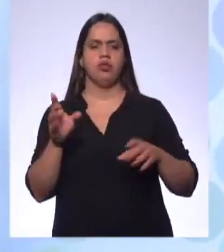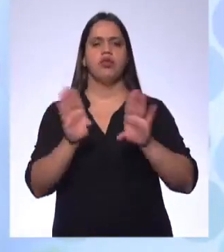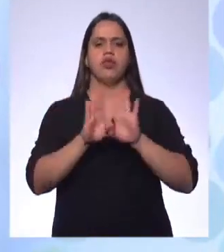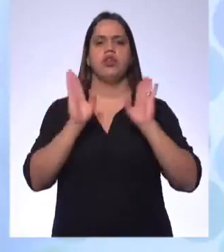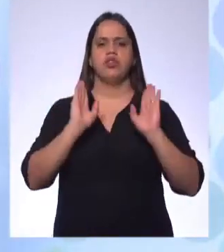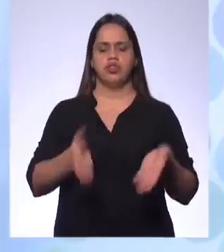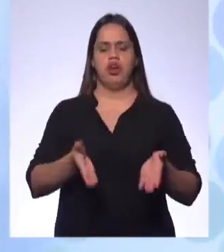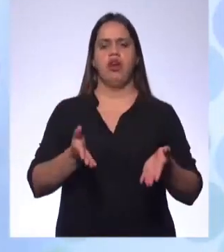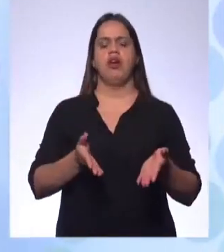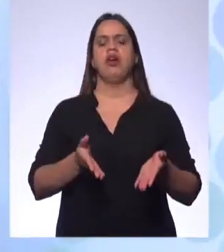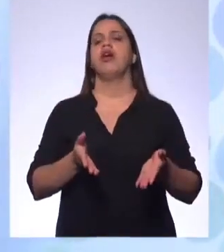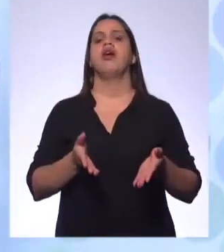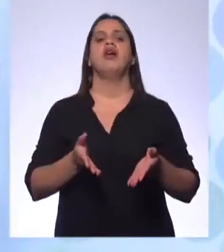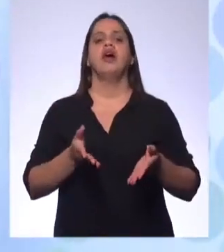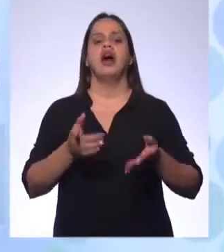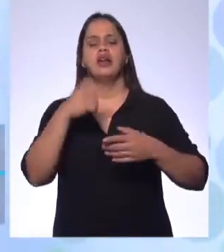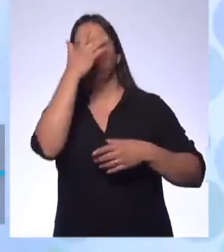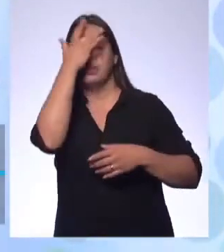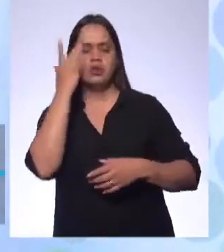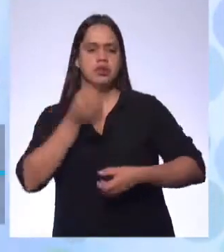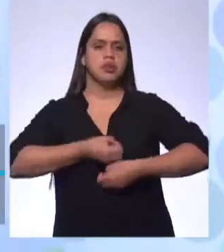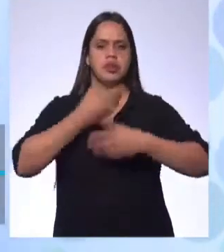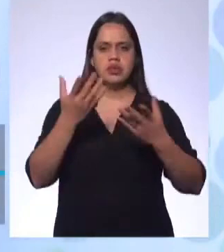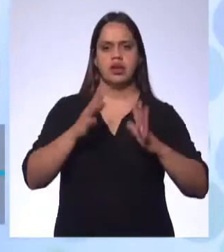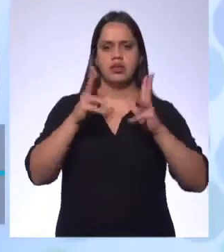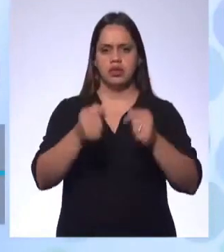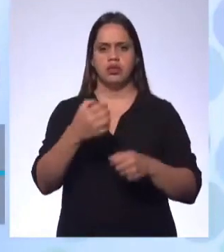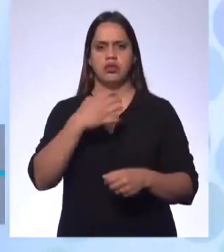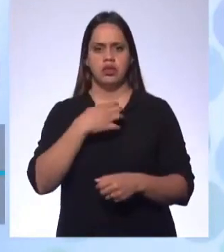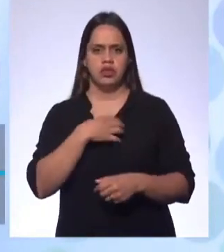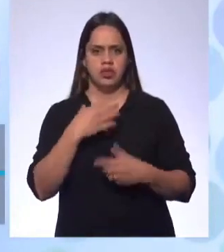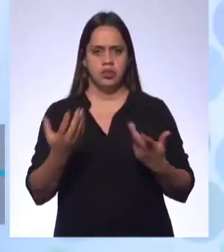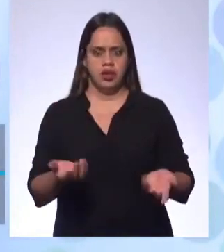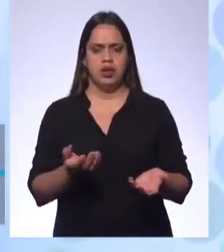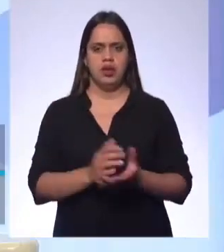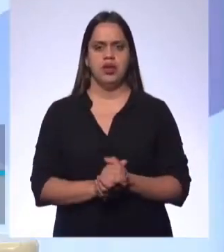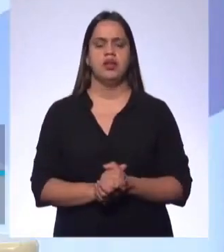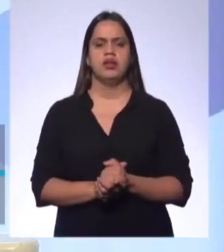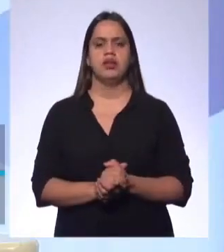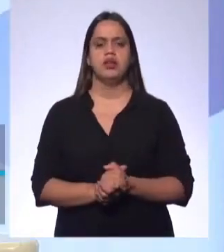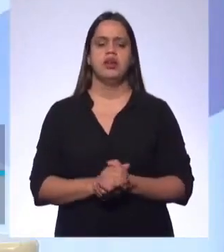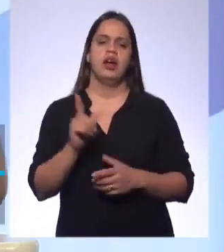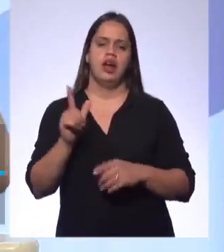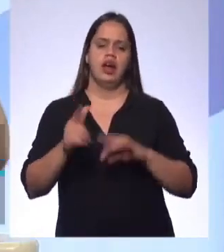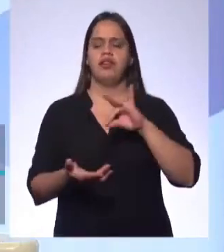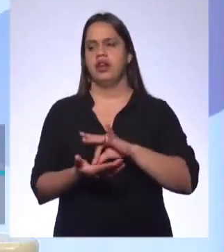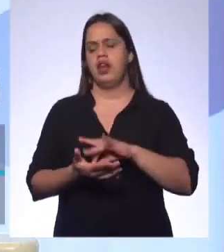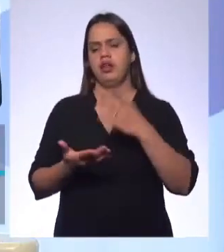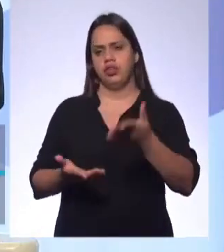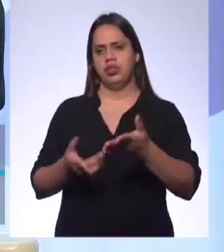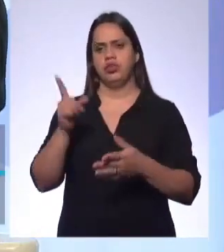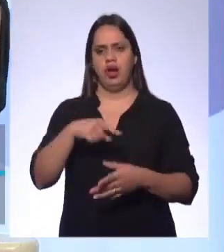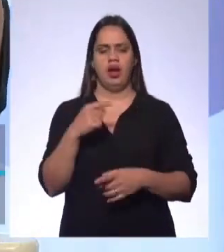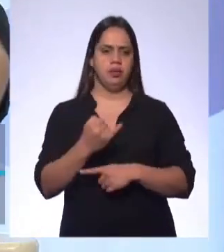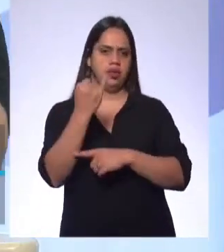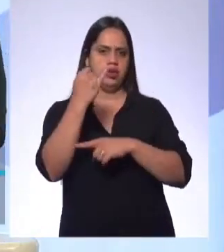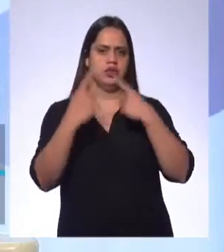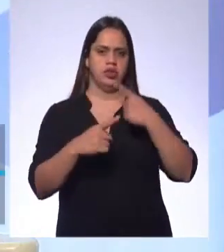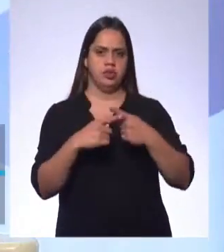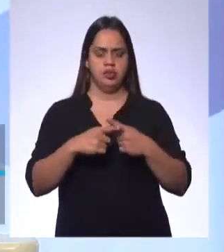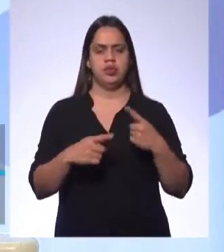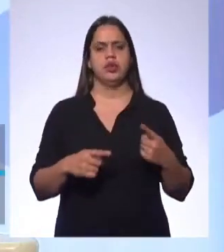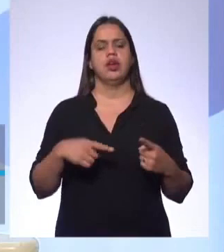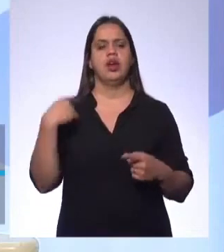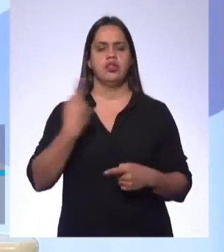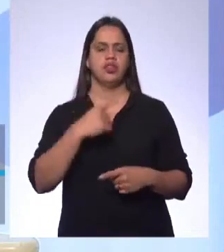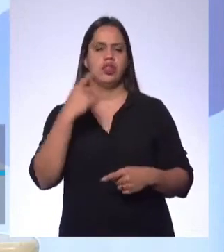inviabiliza, né, as pessoas expressarem seus sentimentos. Isso também é uma coisa importante, porque